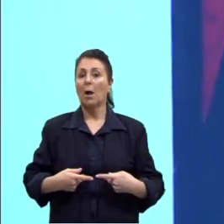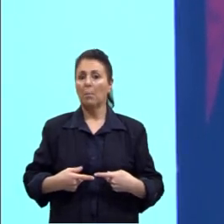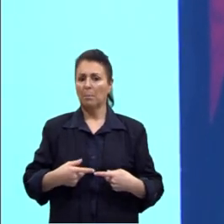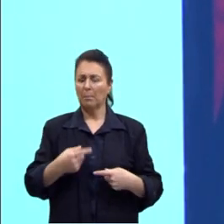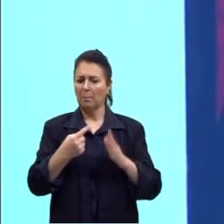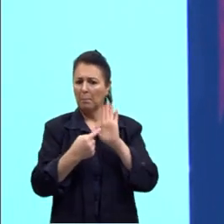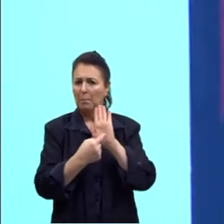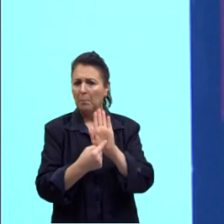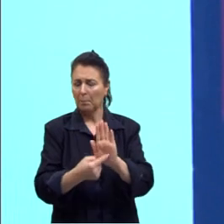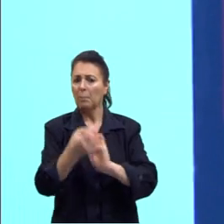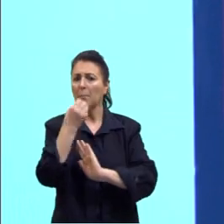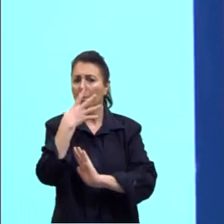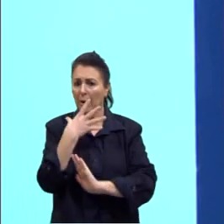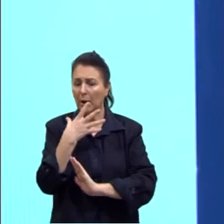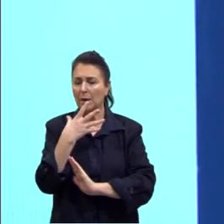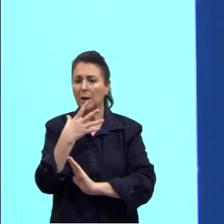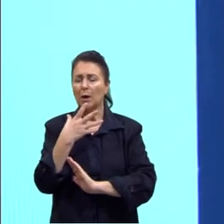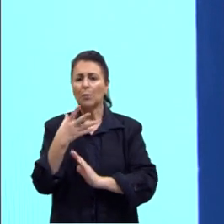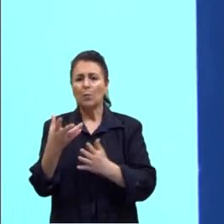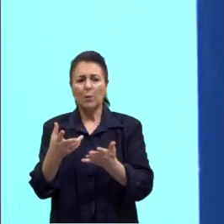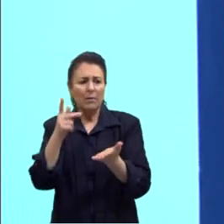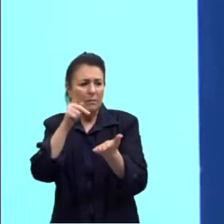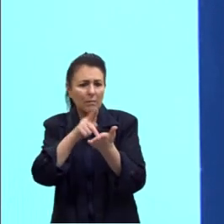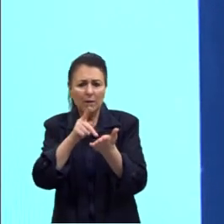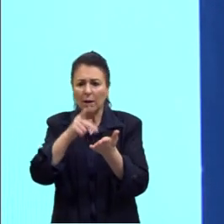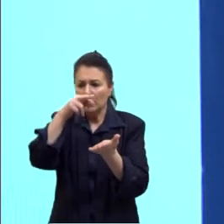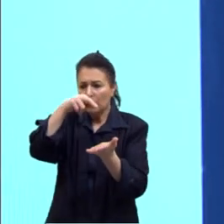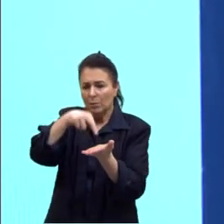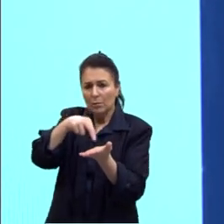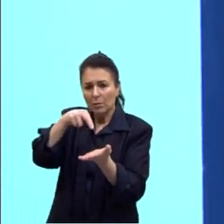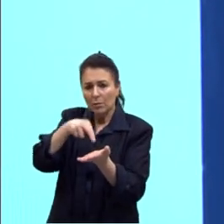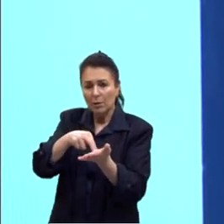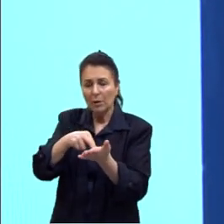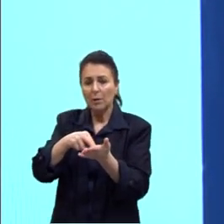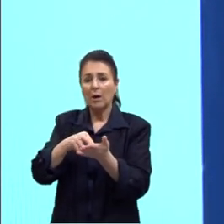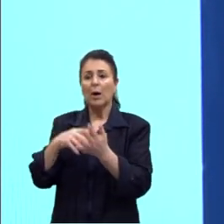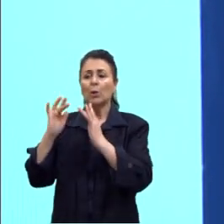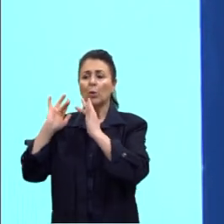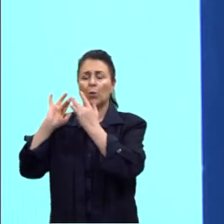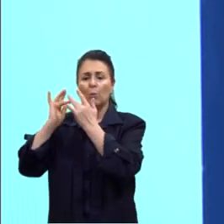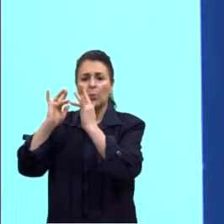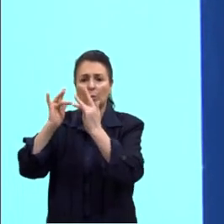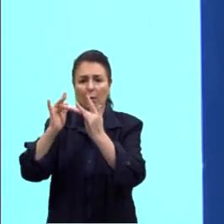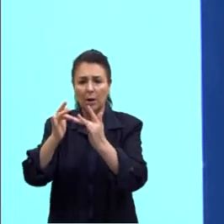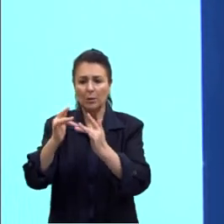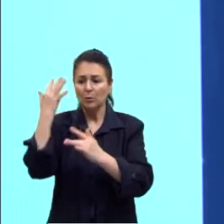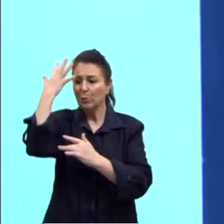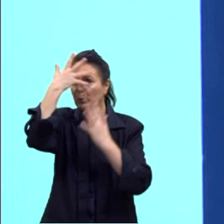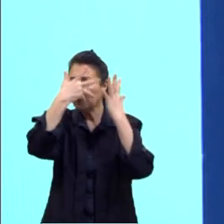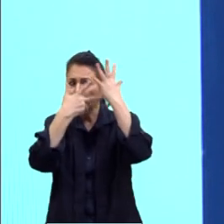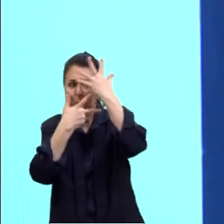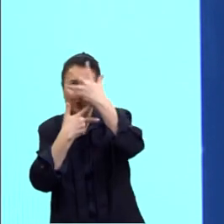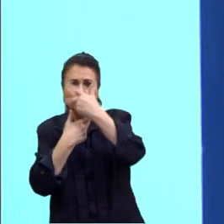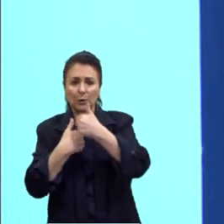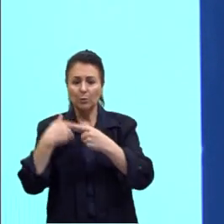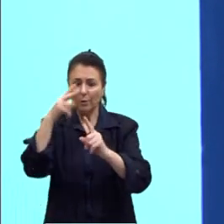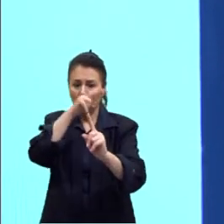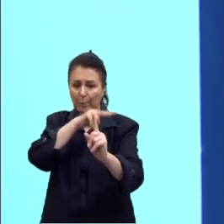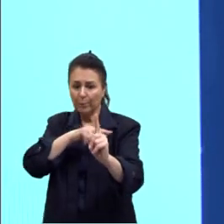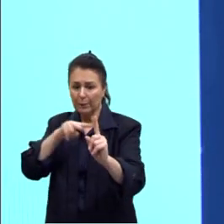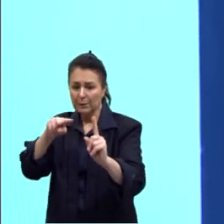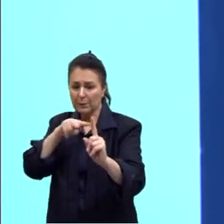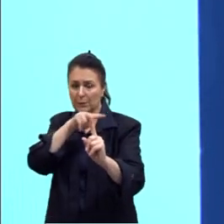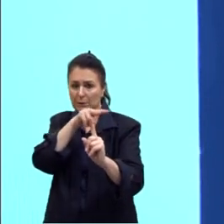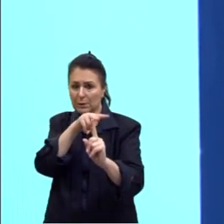retratados nessa o realismo do ideal clássico da beleza é nós temos a perspectiva